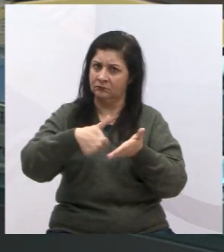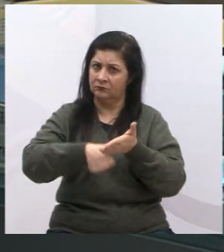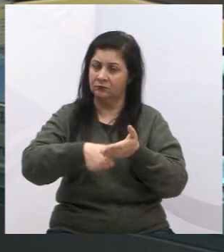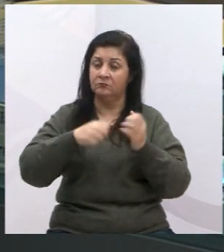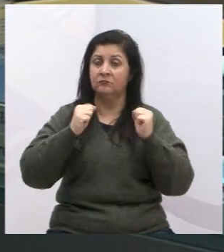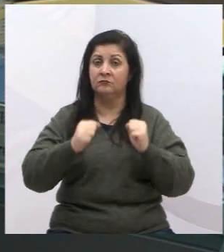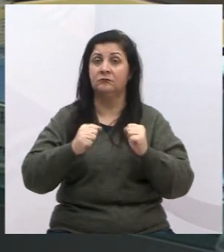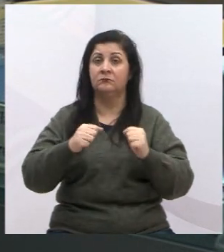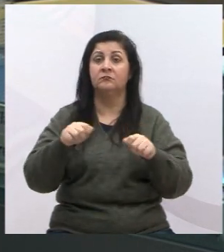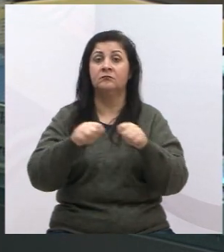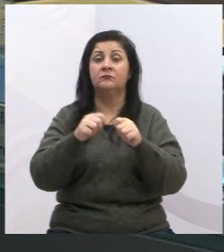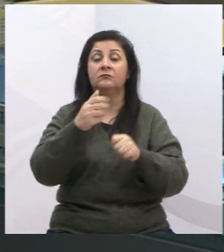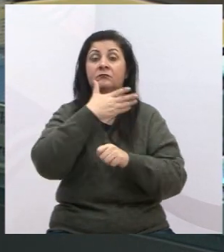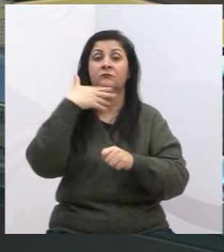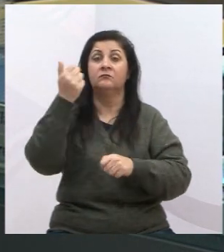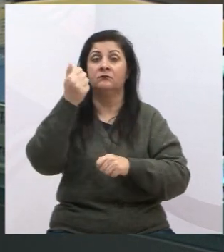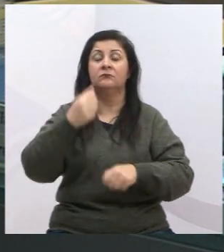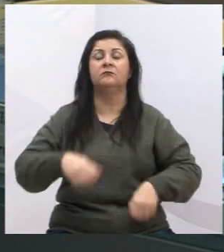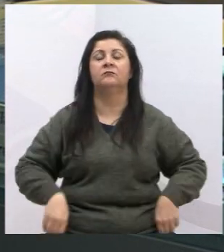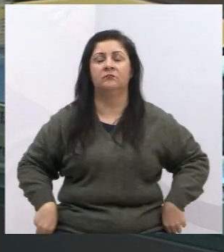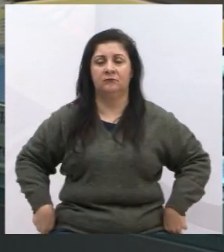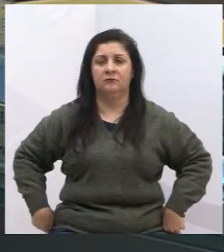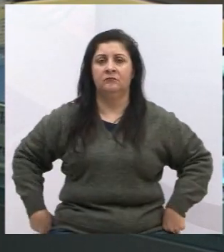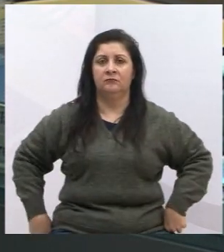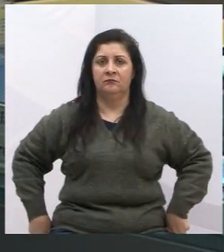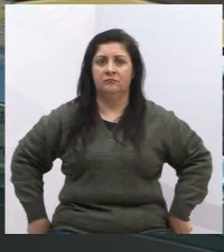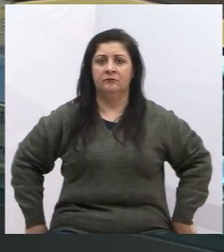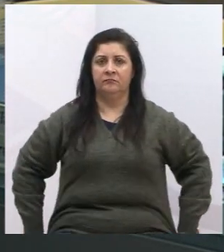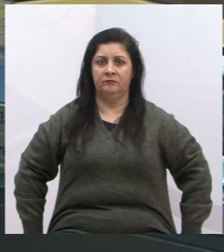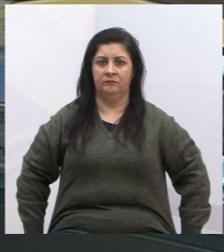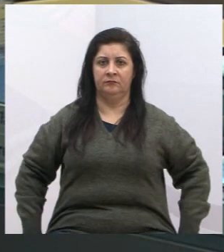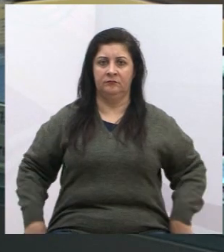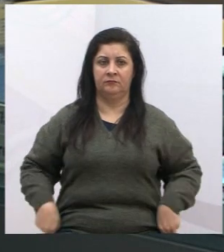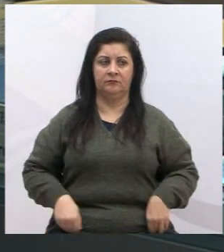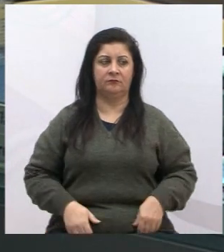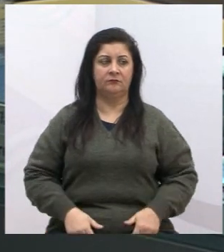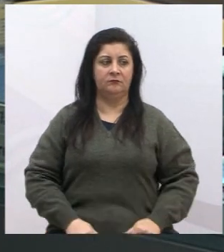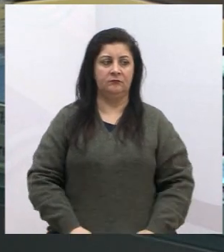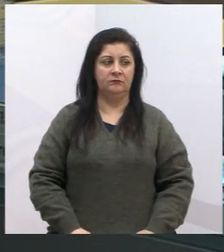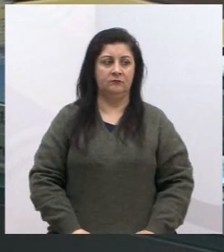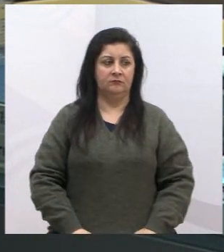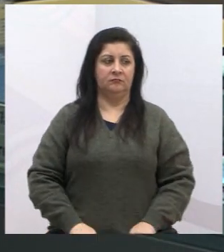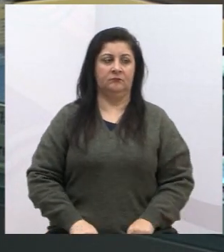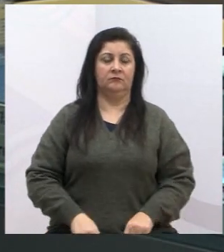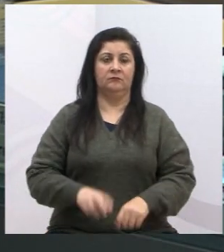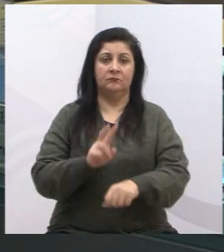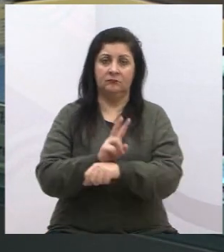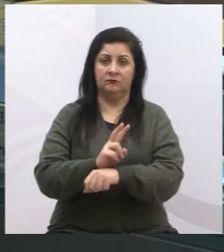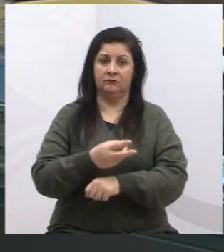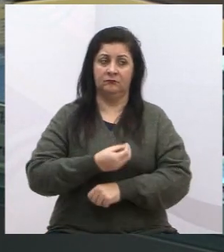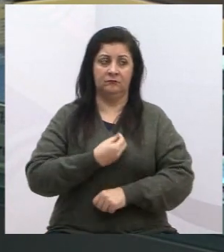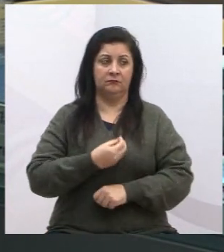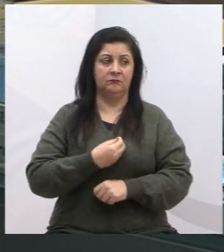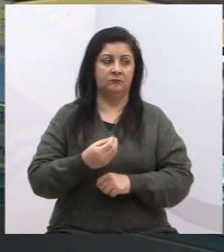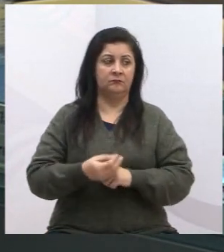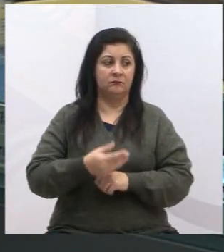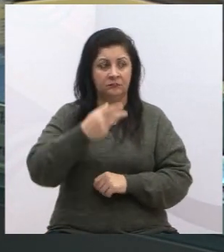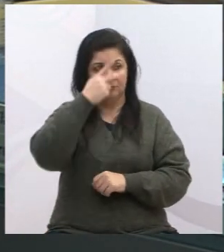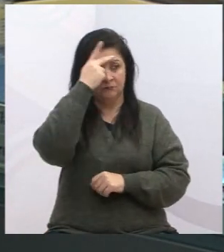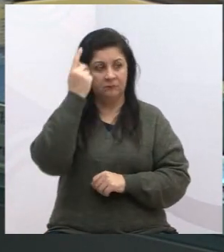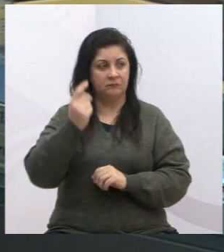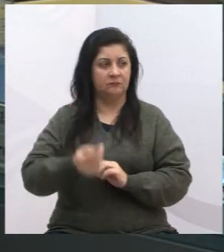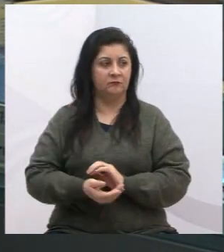gente possa garantir o bem-estar e a qualidade de vida dos moradores do 1º de maio.